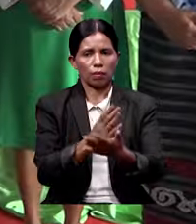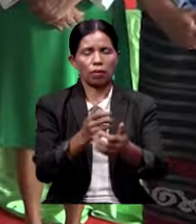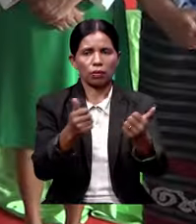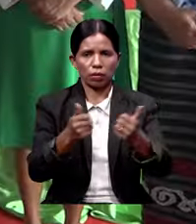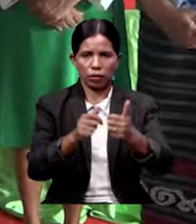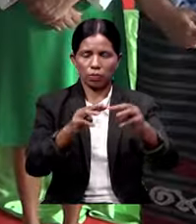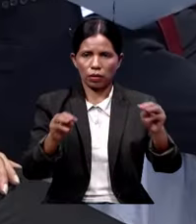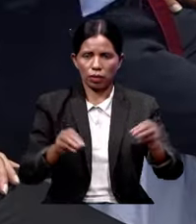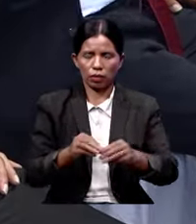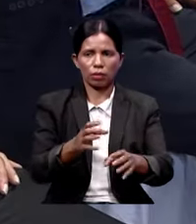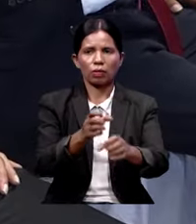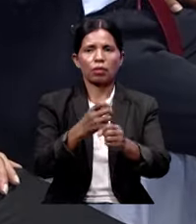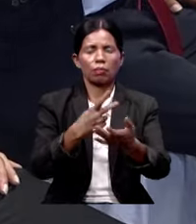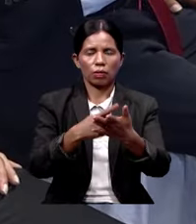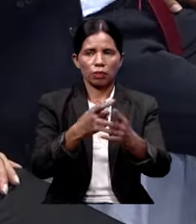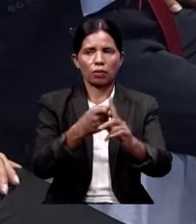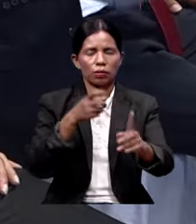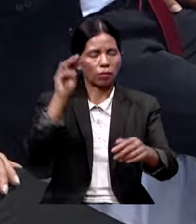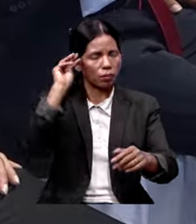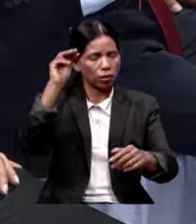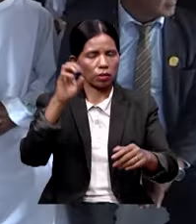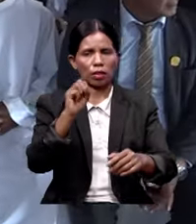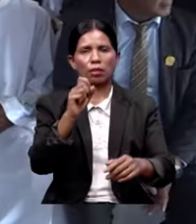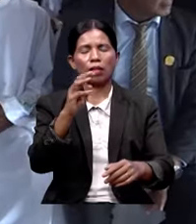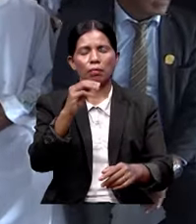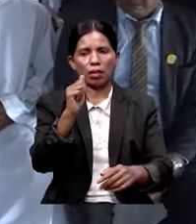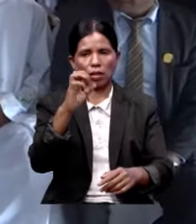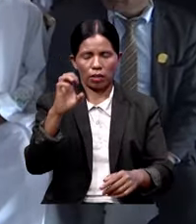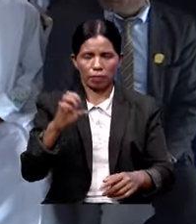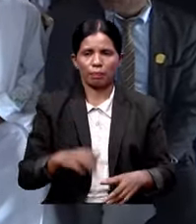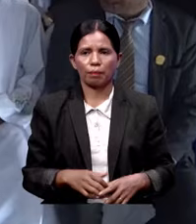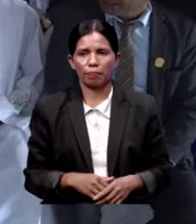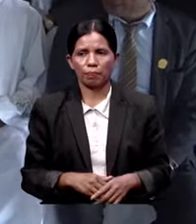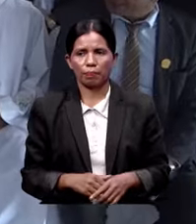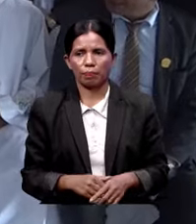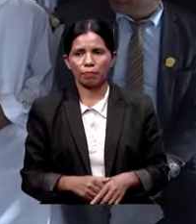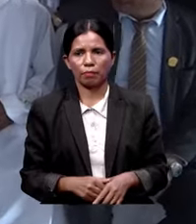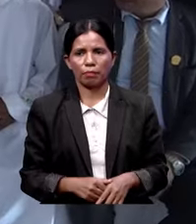municipal vangira simu proposta husi ministro administração estatal Abraão Amaral, Tito Silva, GMN.